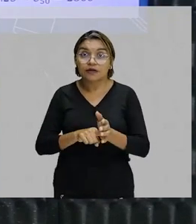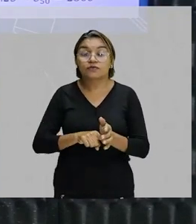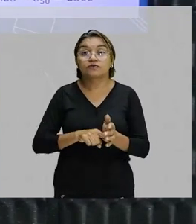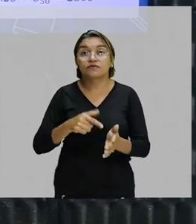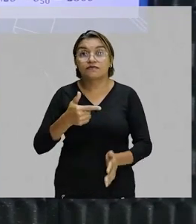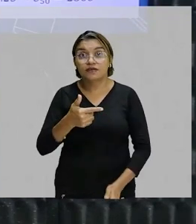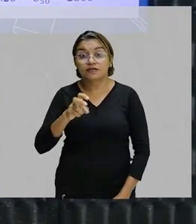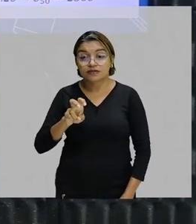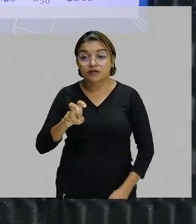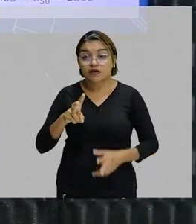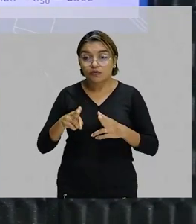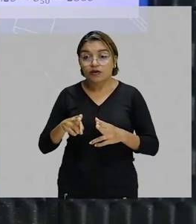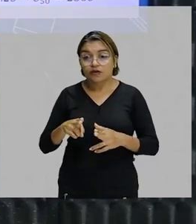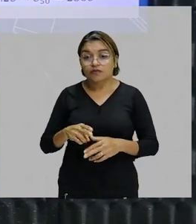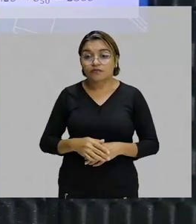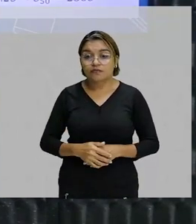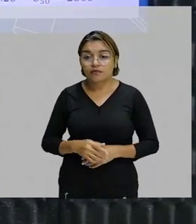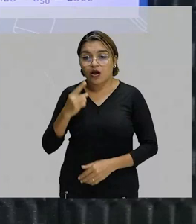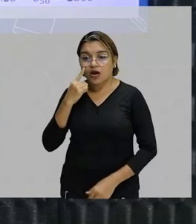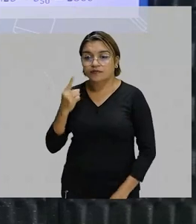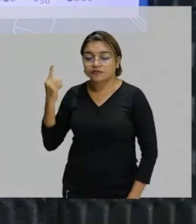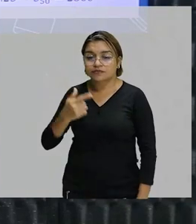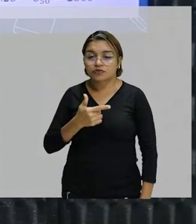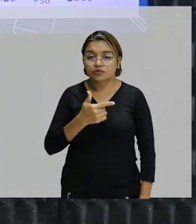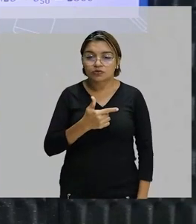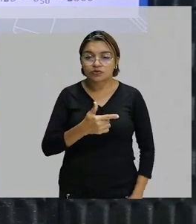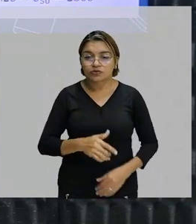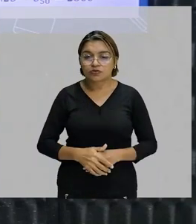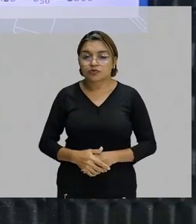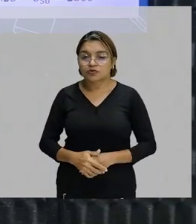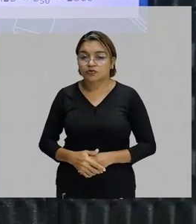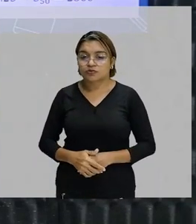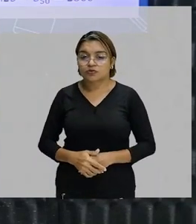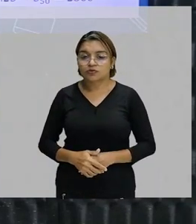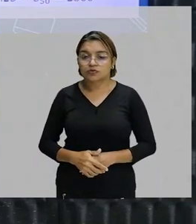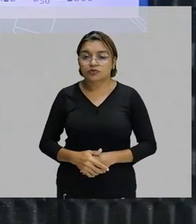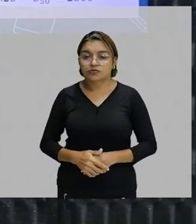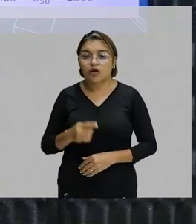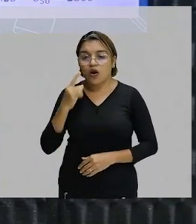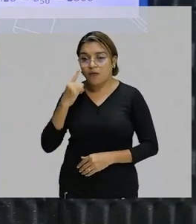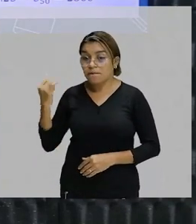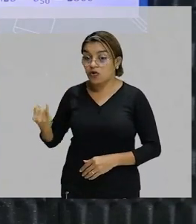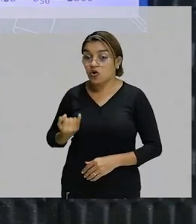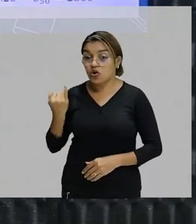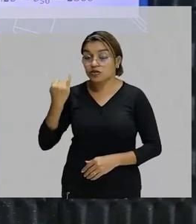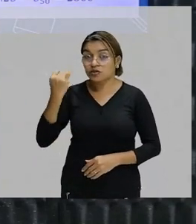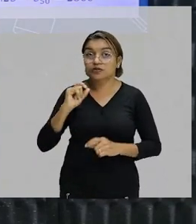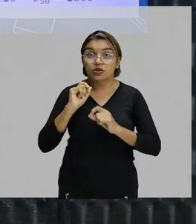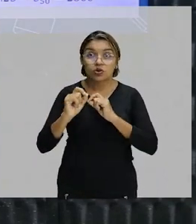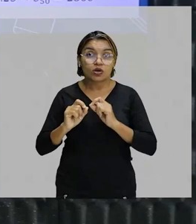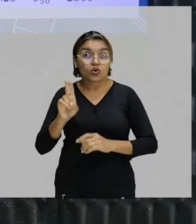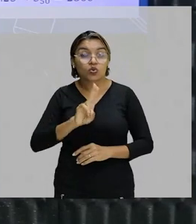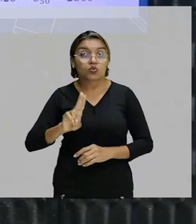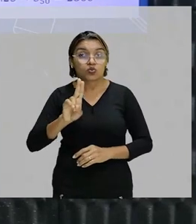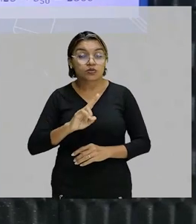2500 pronto mais uma vez eu te informo aqui né a importância de você usar a soma de